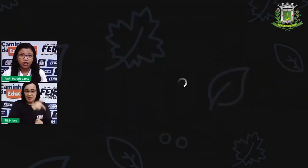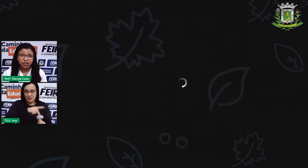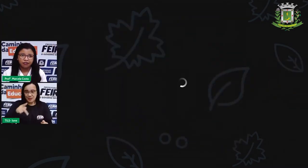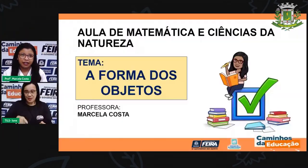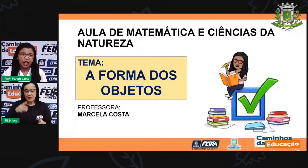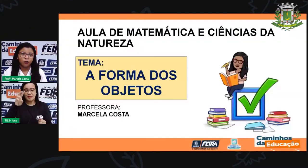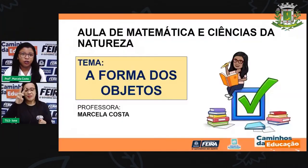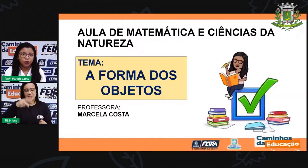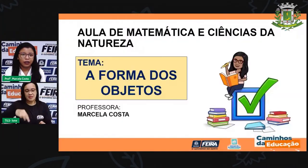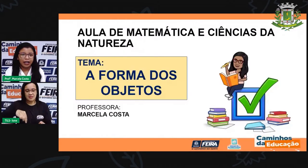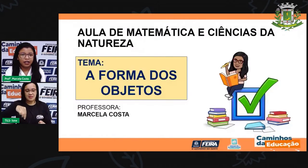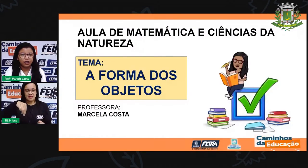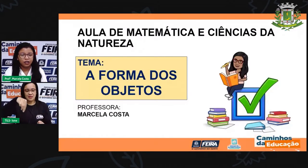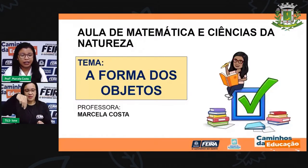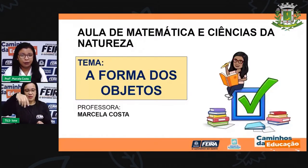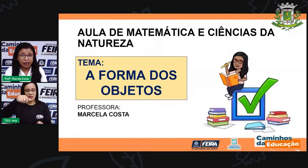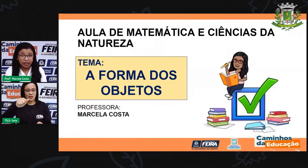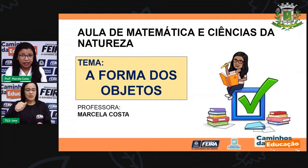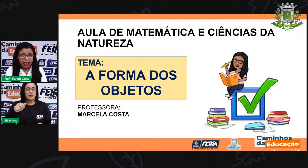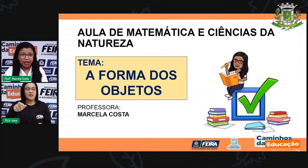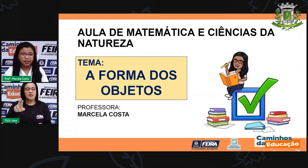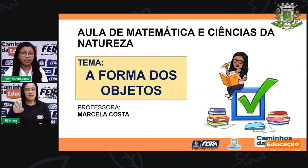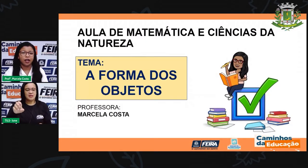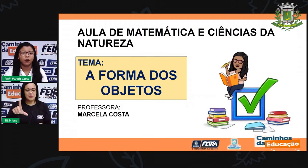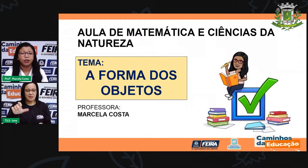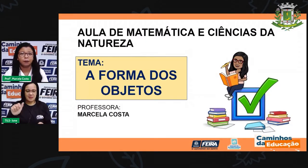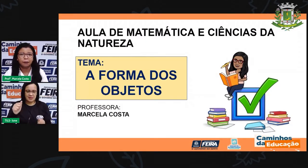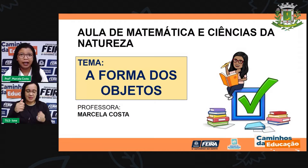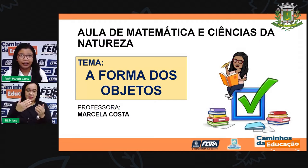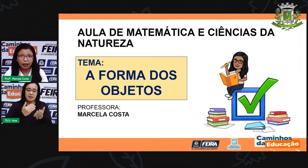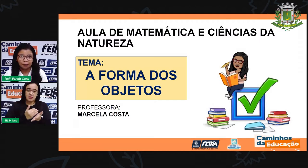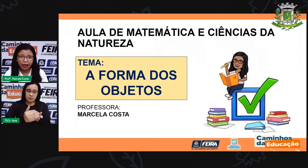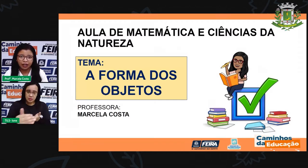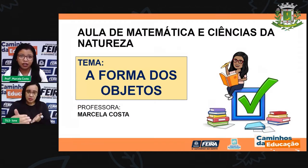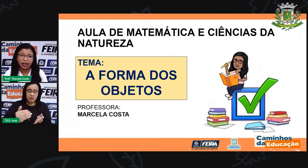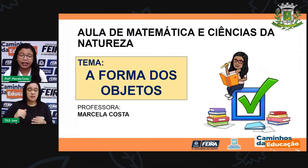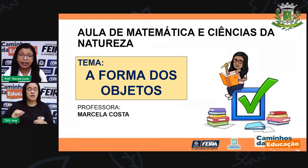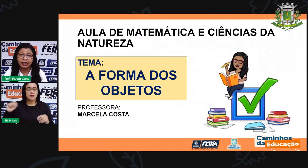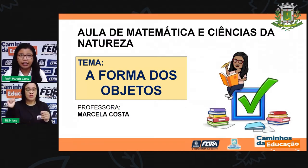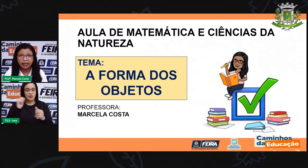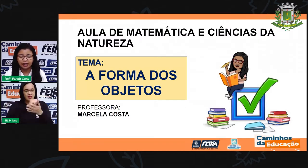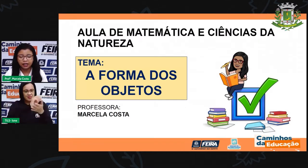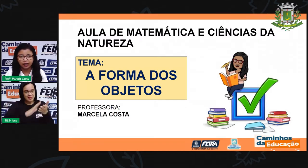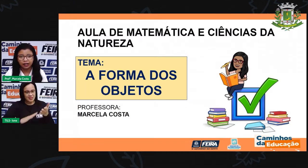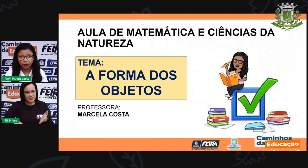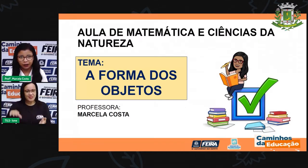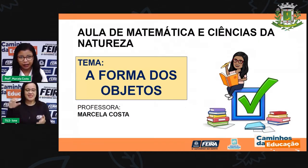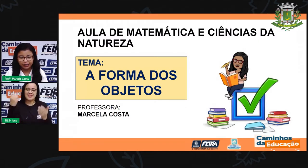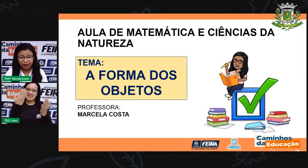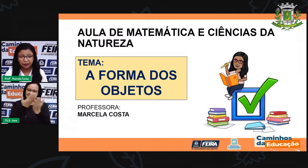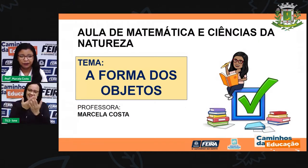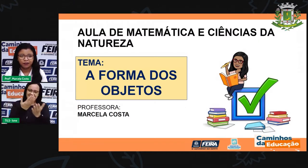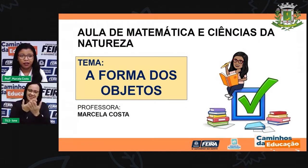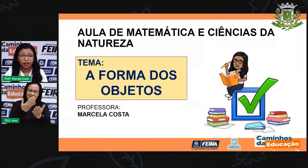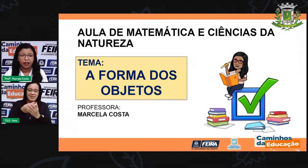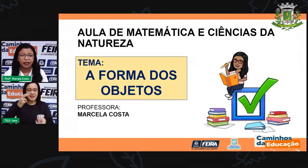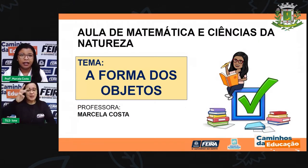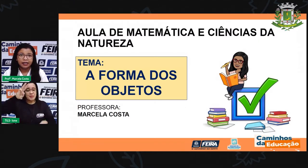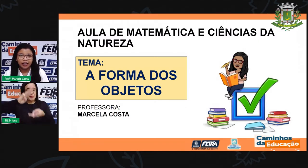Hoje a gente vai dar continuidade nas nossas aprendizagens na aula de Matemática e Ciências da Natureza.